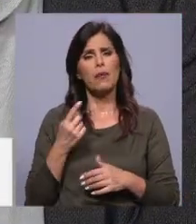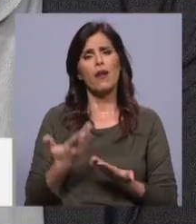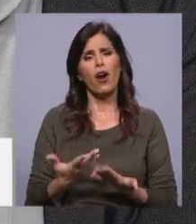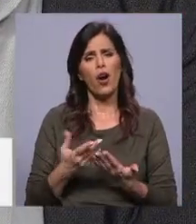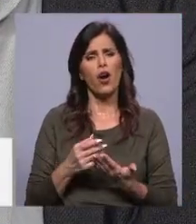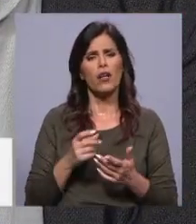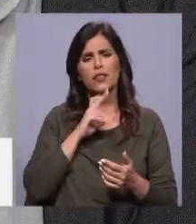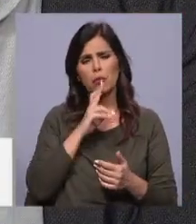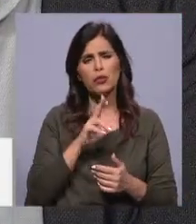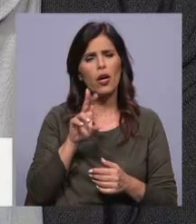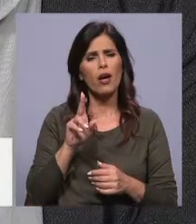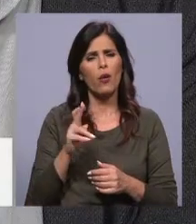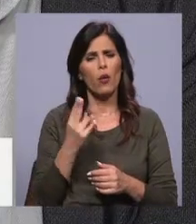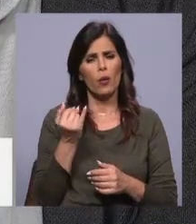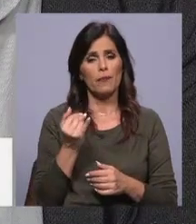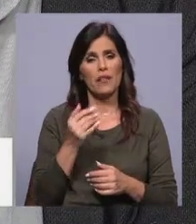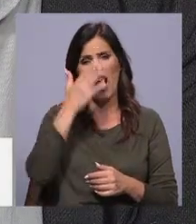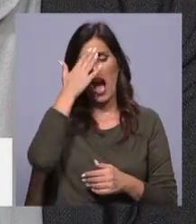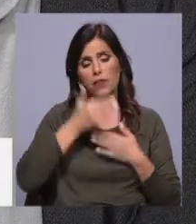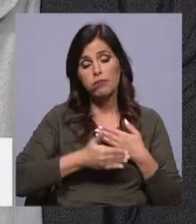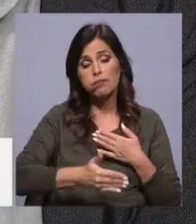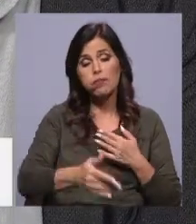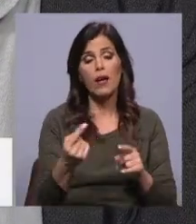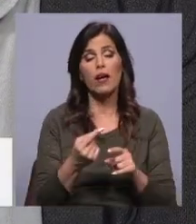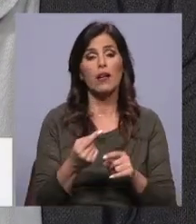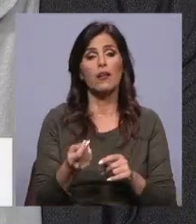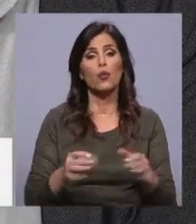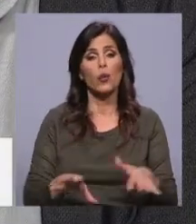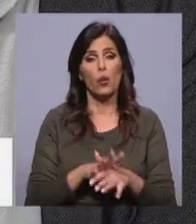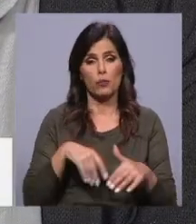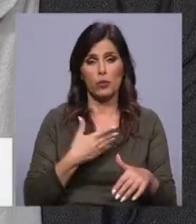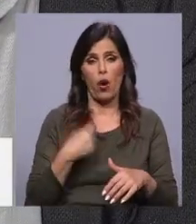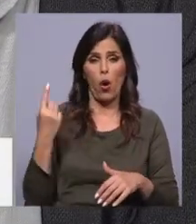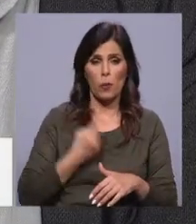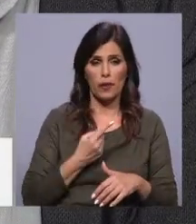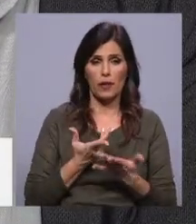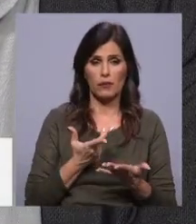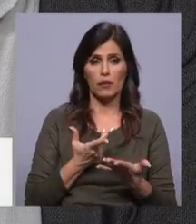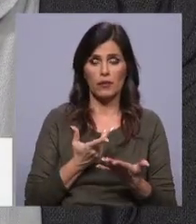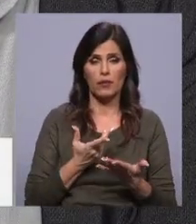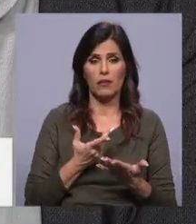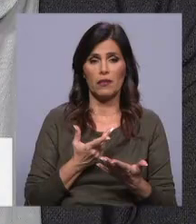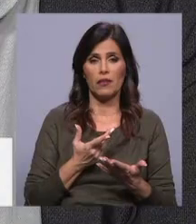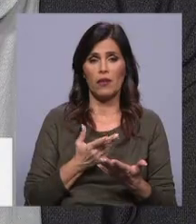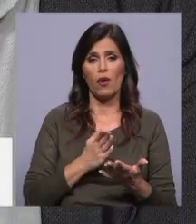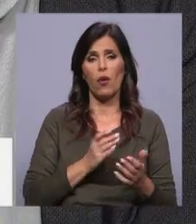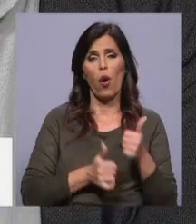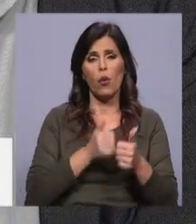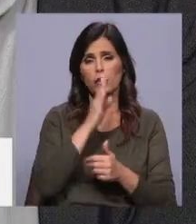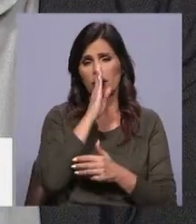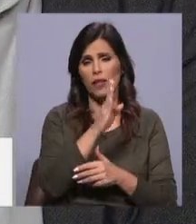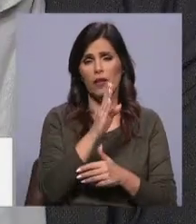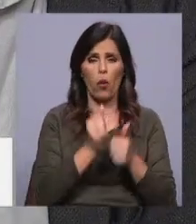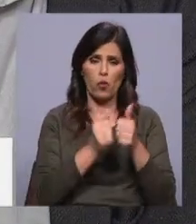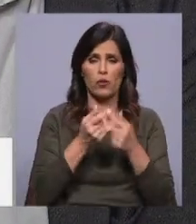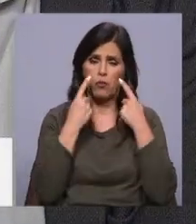consegue que é esta distância do evento seria forçado ou recorrer a um ajuste direto sobre pena da obra não estar